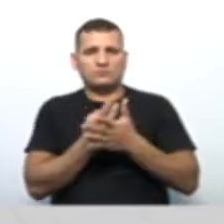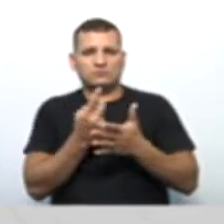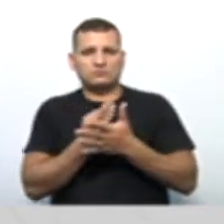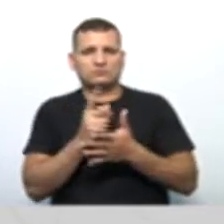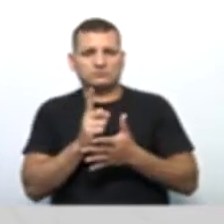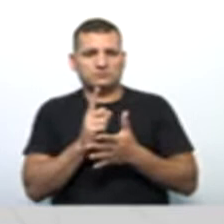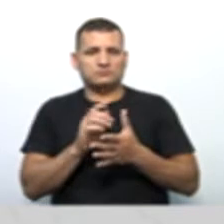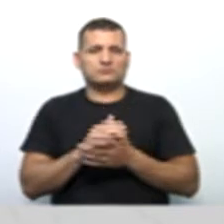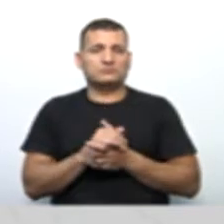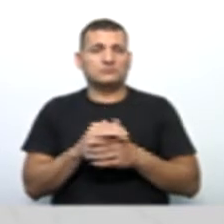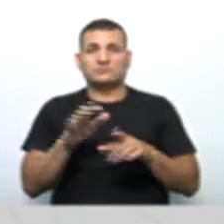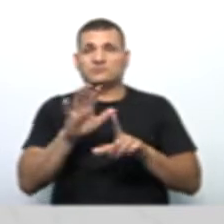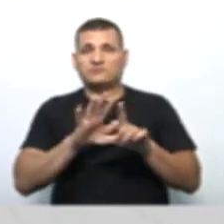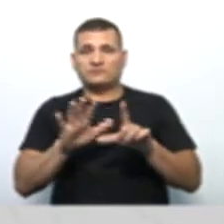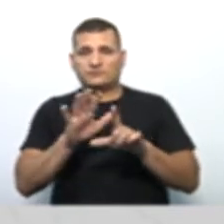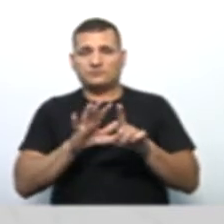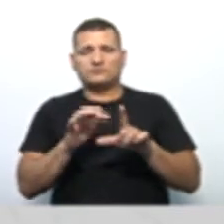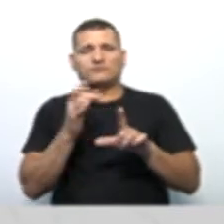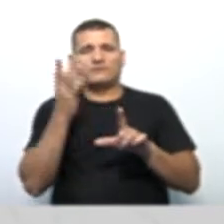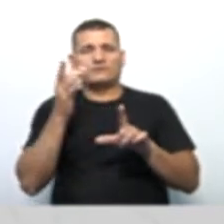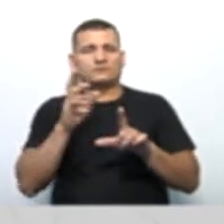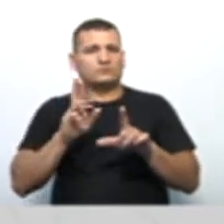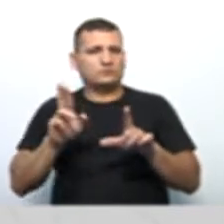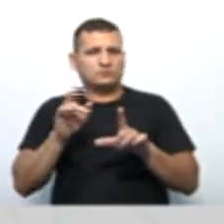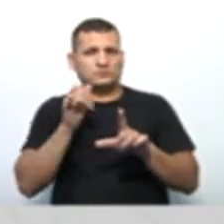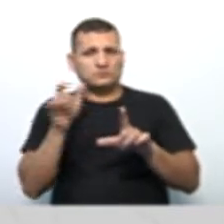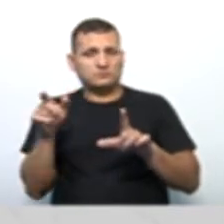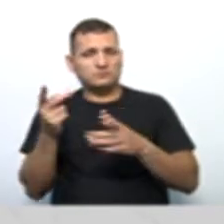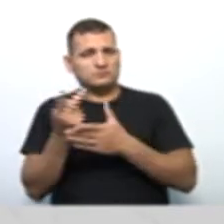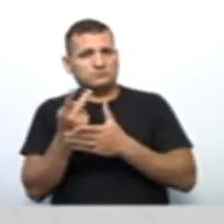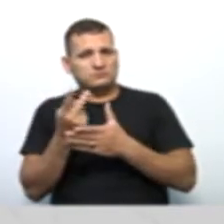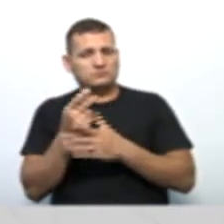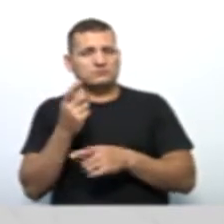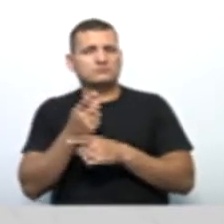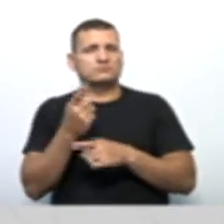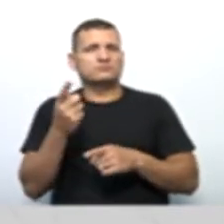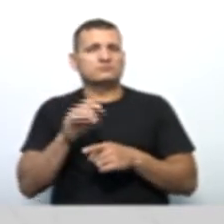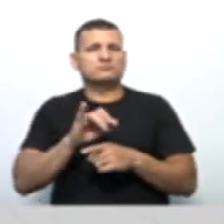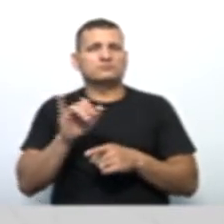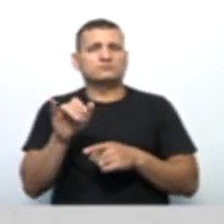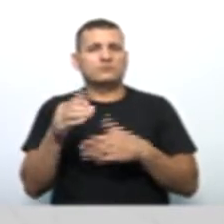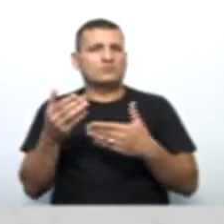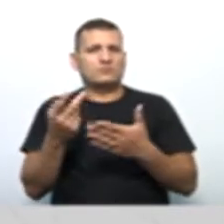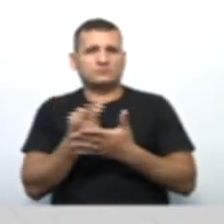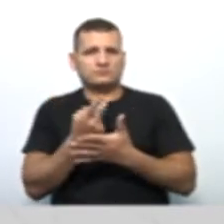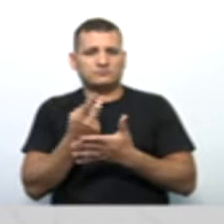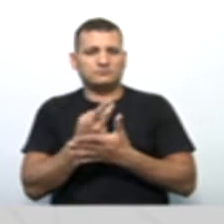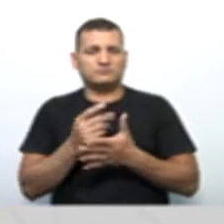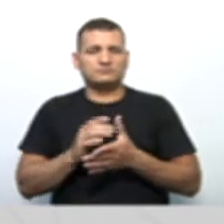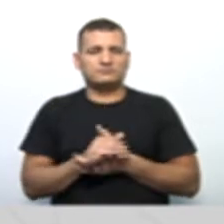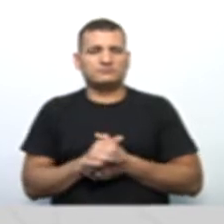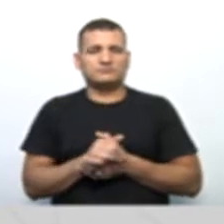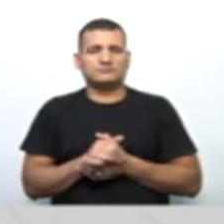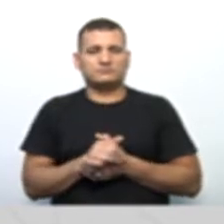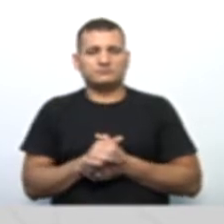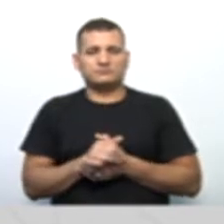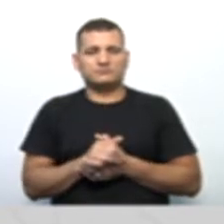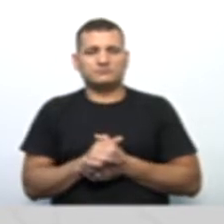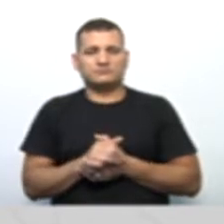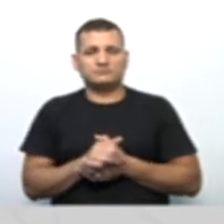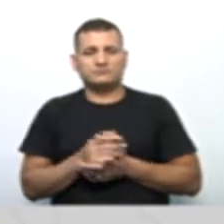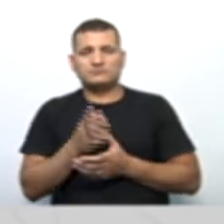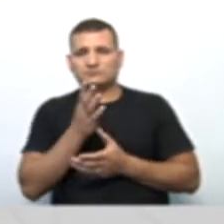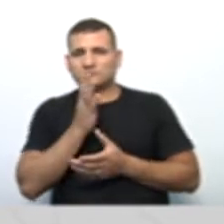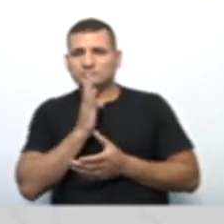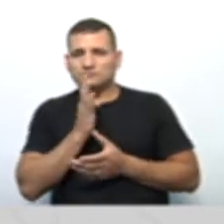preparar uma interface de fácil uso e se errar identificar dizer para ele concluir que ele cometeu reconhecimento ao invés de